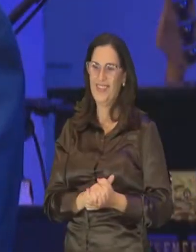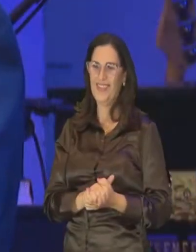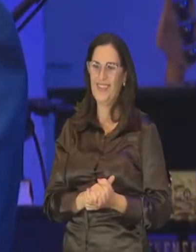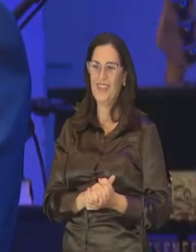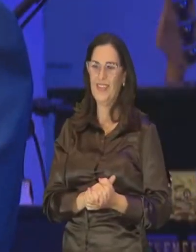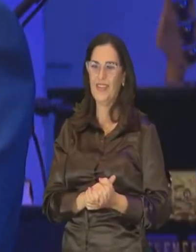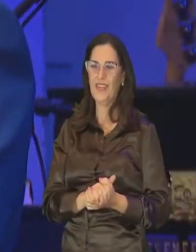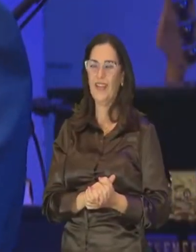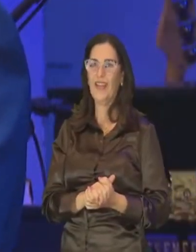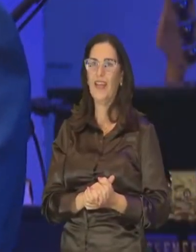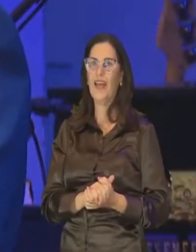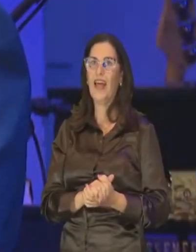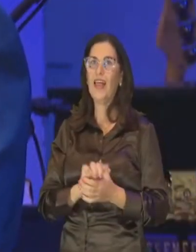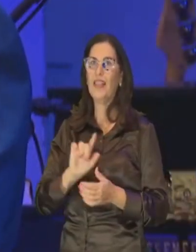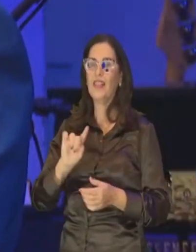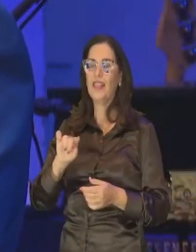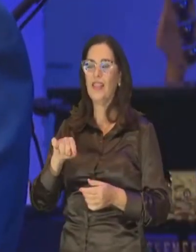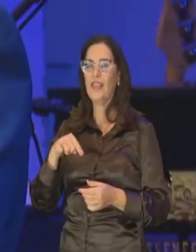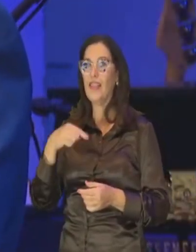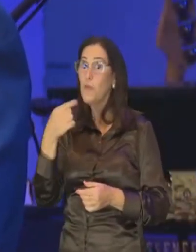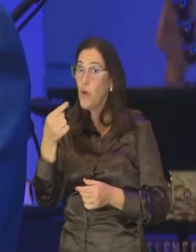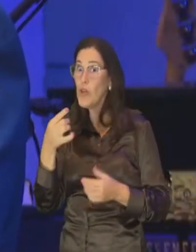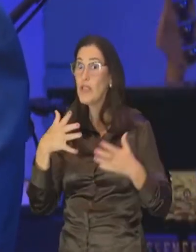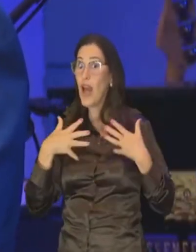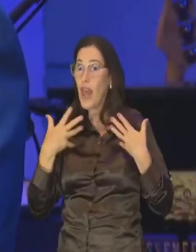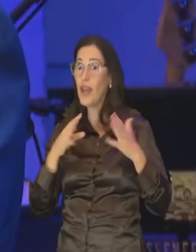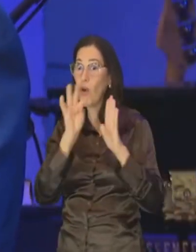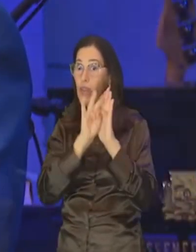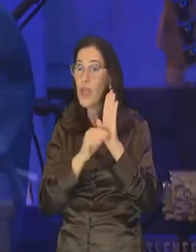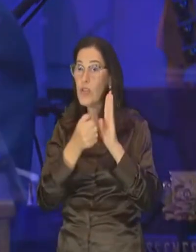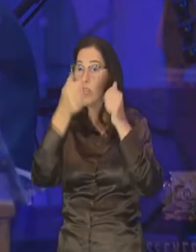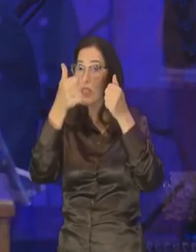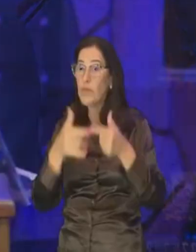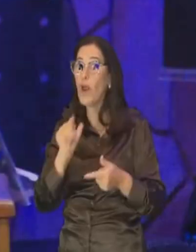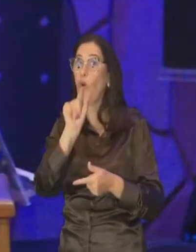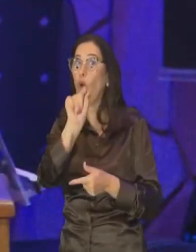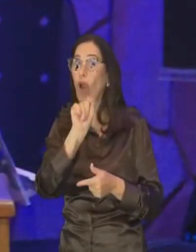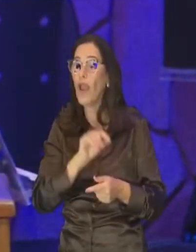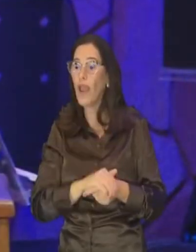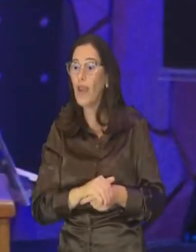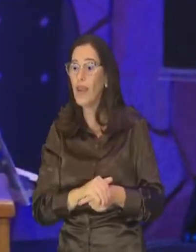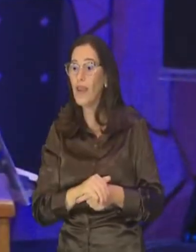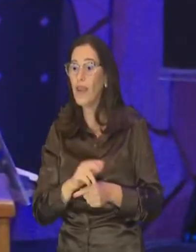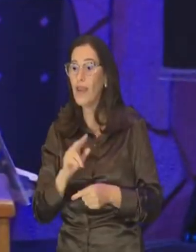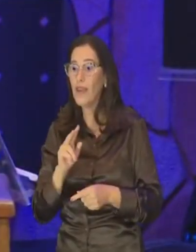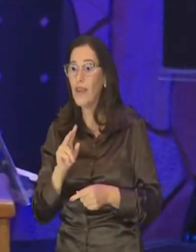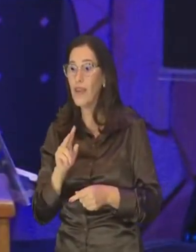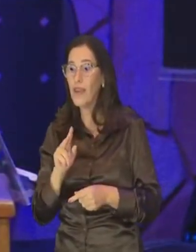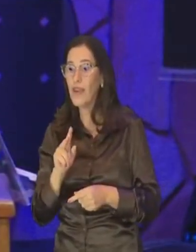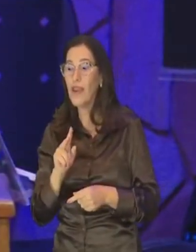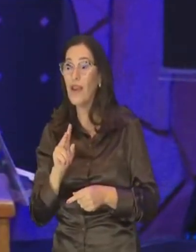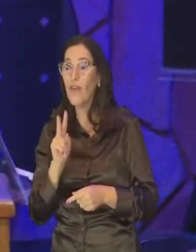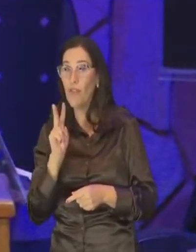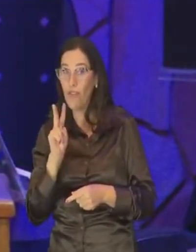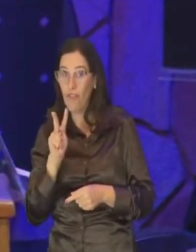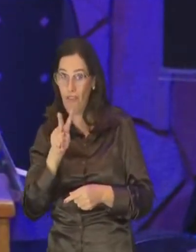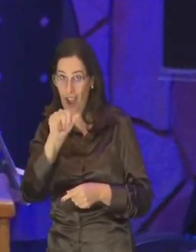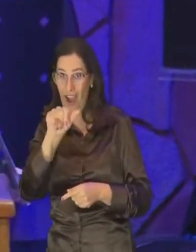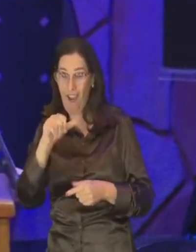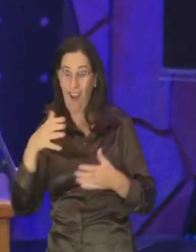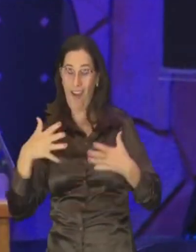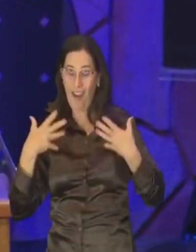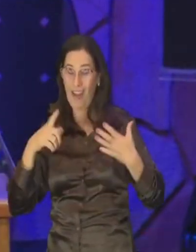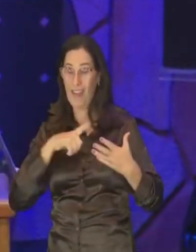Só que depois da alegria, o texto continua dizendo: olha, vai ter alegria, mas depois